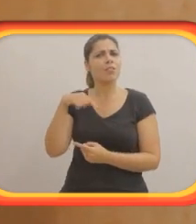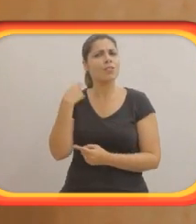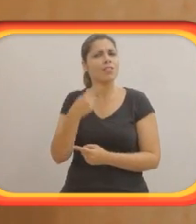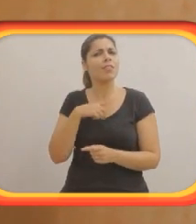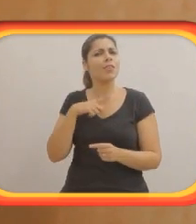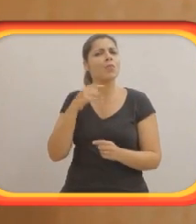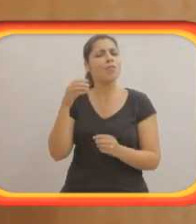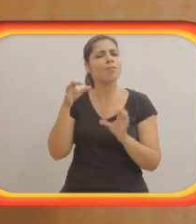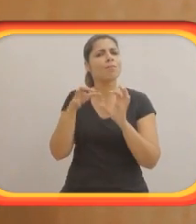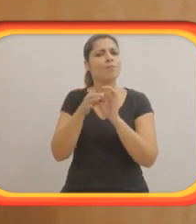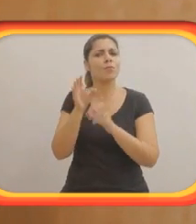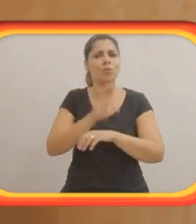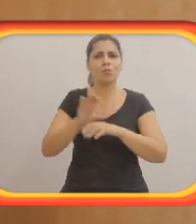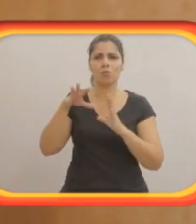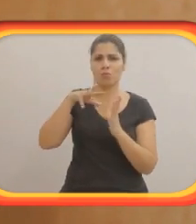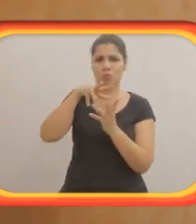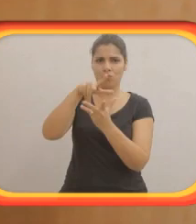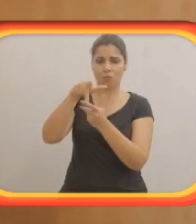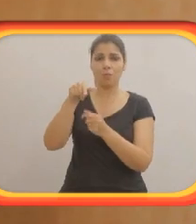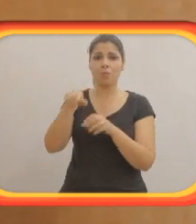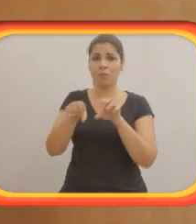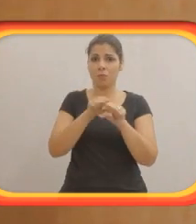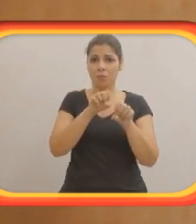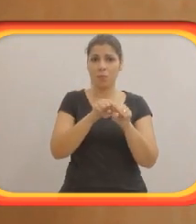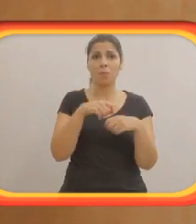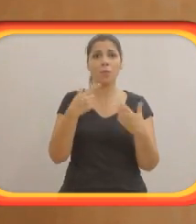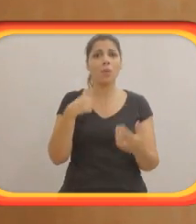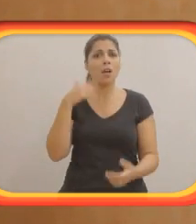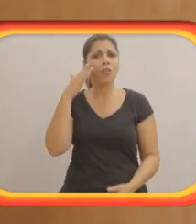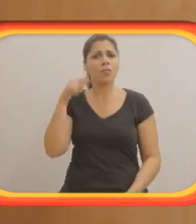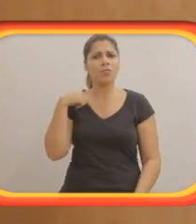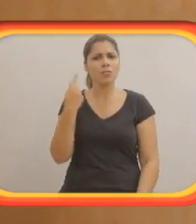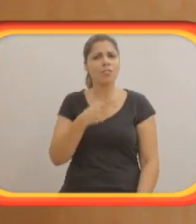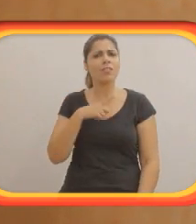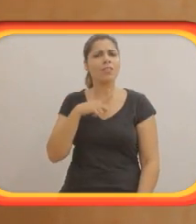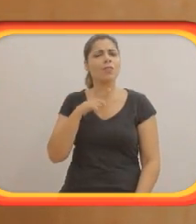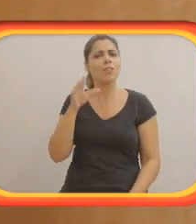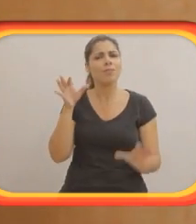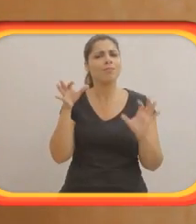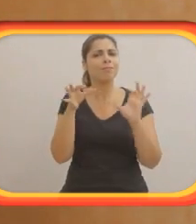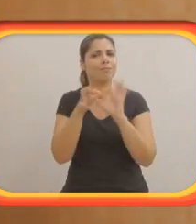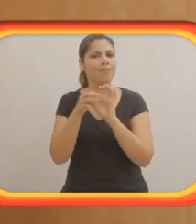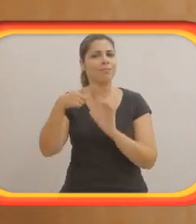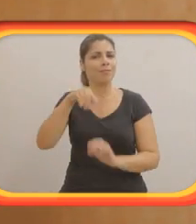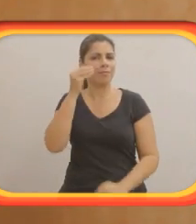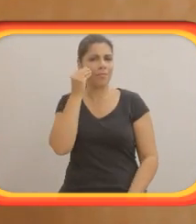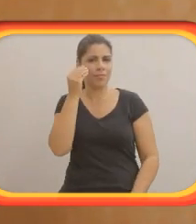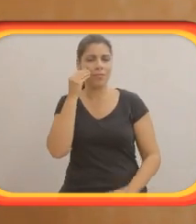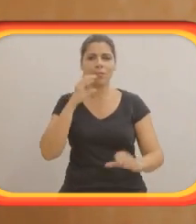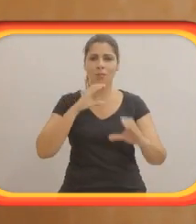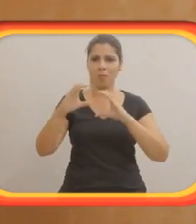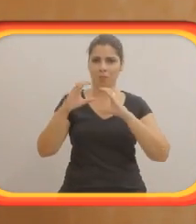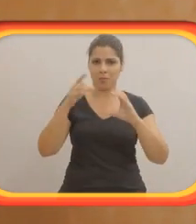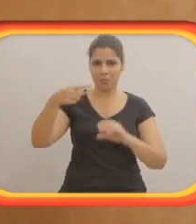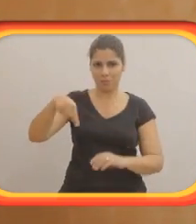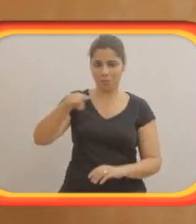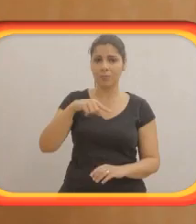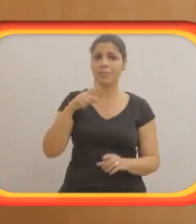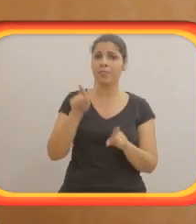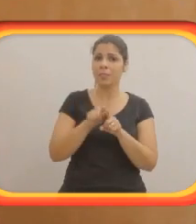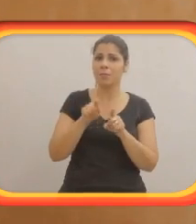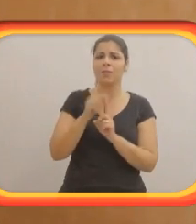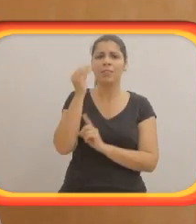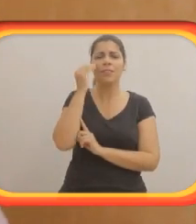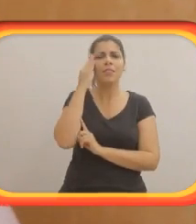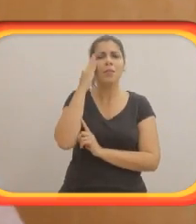voz a essa criança, entende? A gente pode ter todos os cursos do mundo, toda a formação, mas eu acho que a gente tem